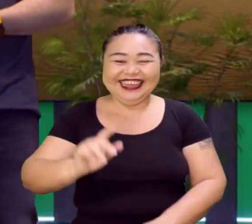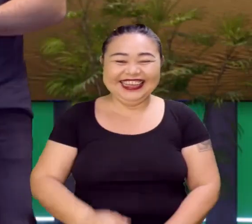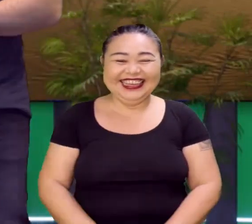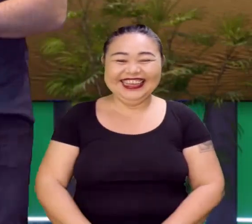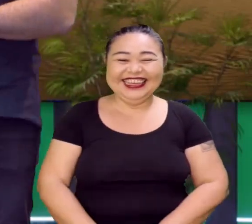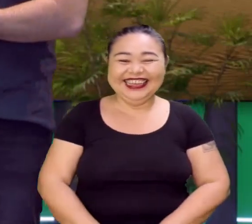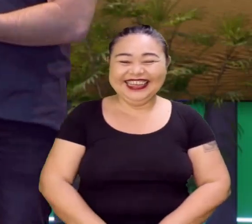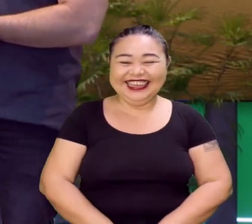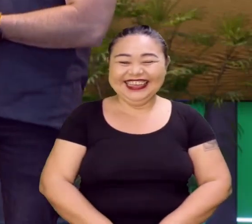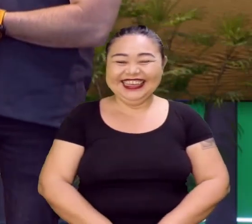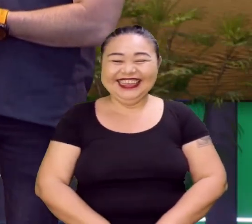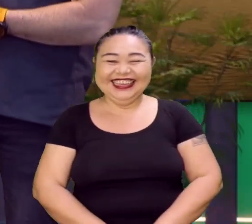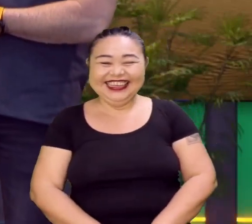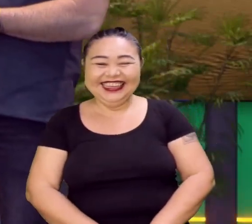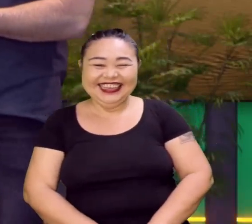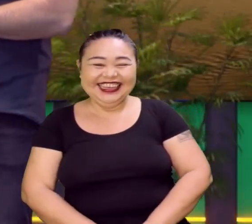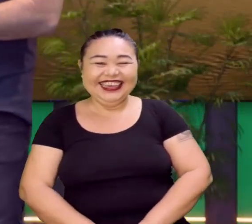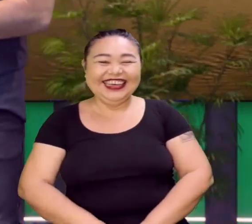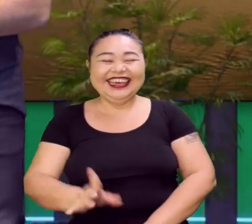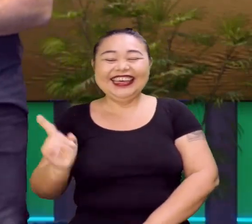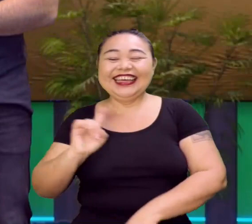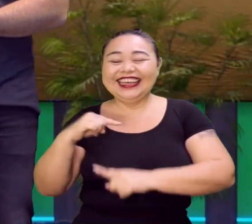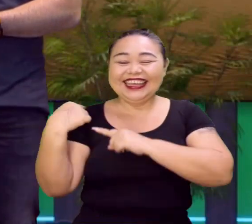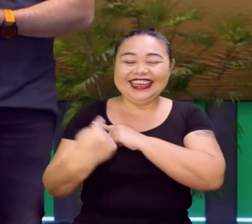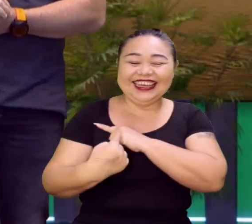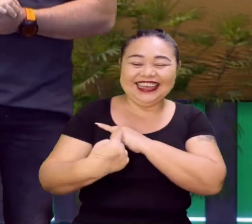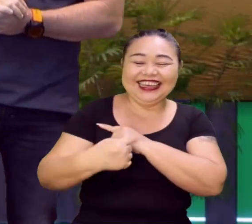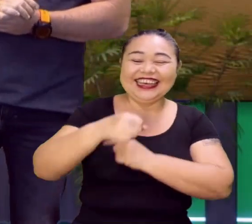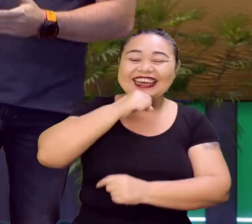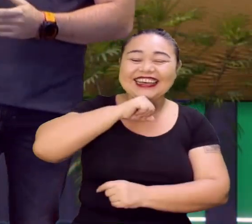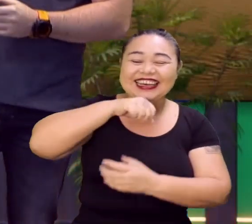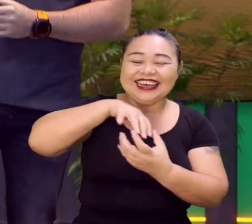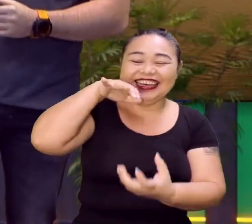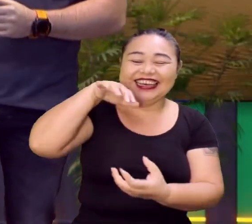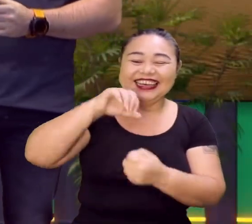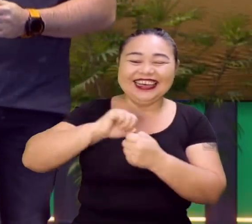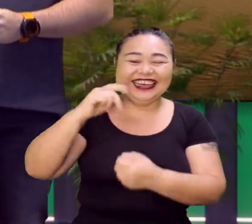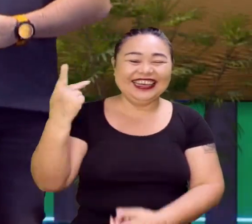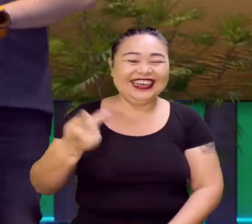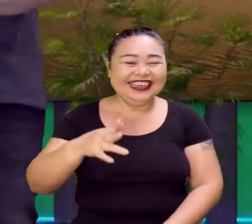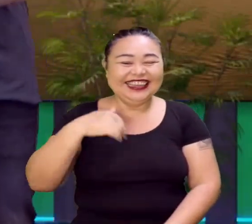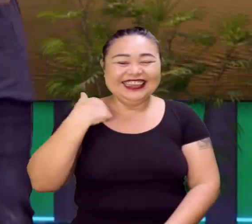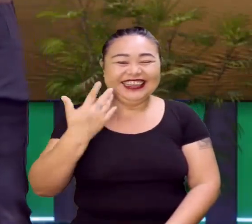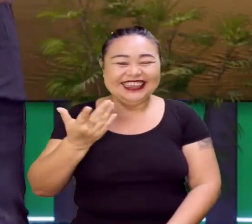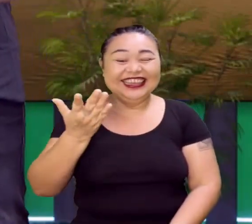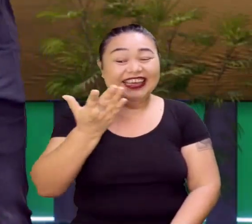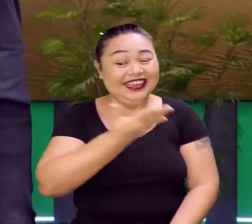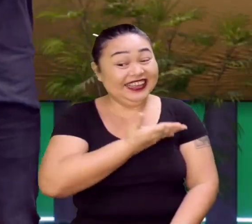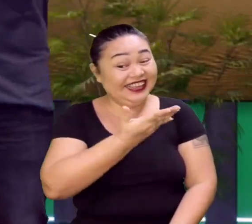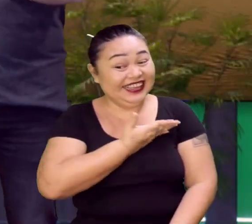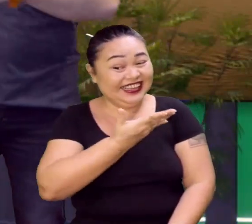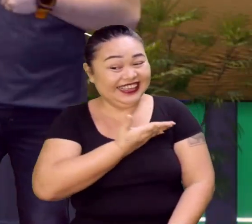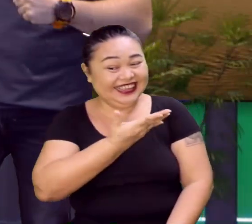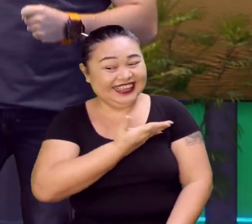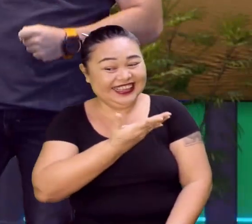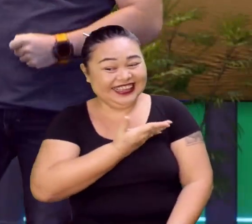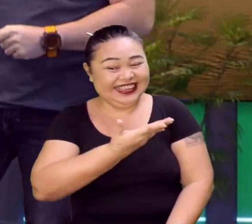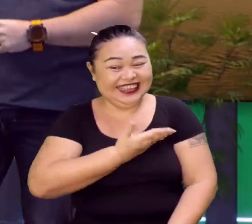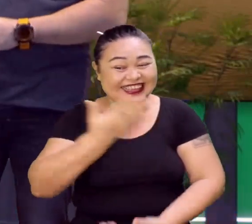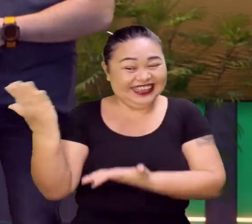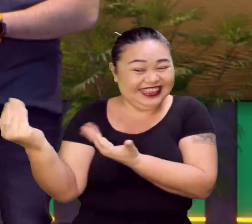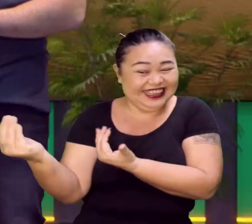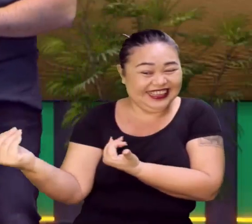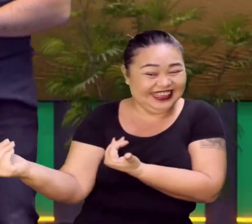Não fale que você está idoso não, porque eu já sinto uma indireta aí, eu já não gosto. Não é nada, meu amigo aqui, ó, jovenzão